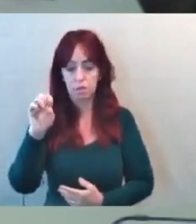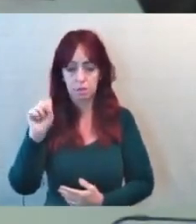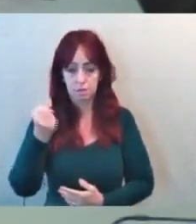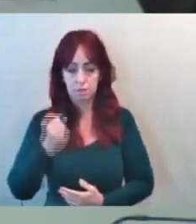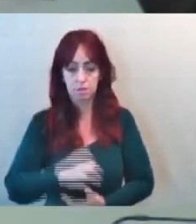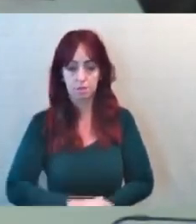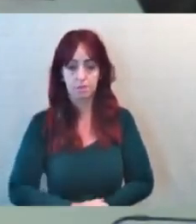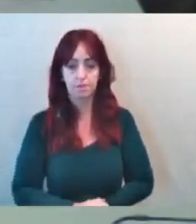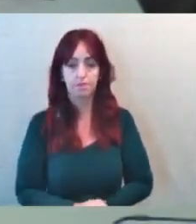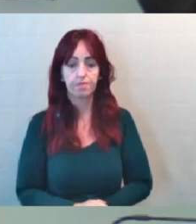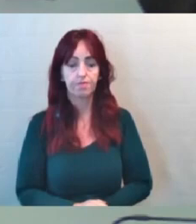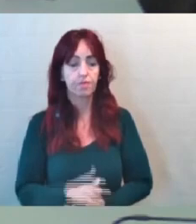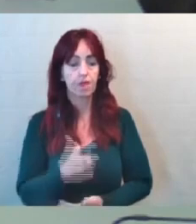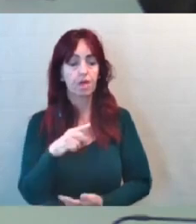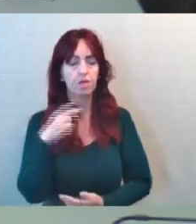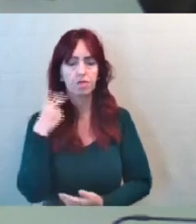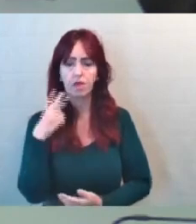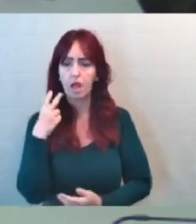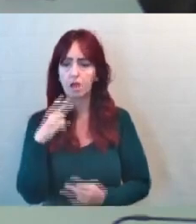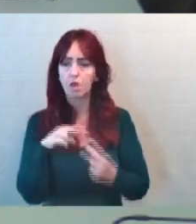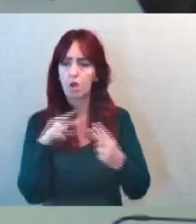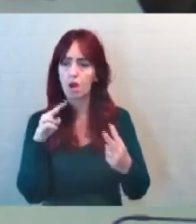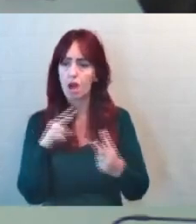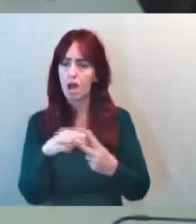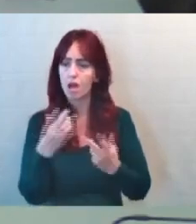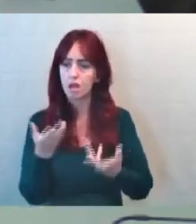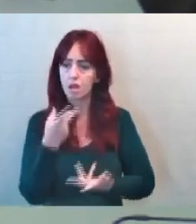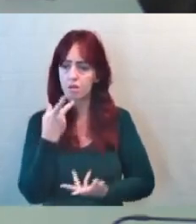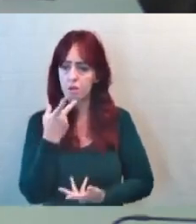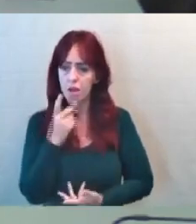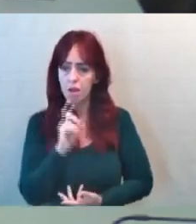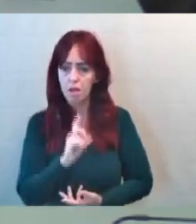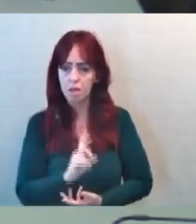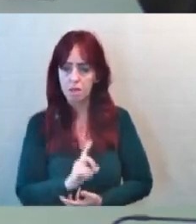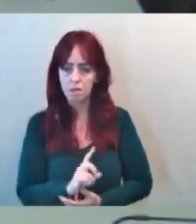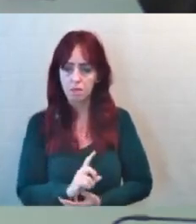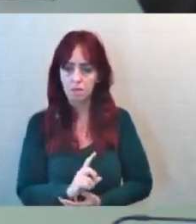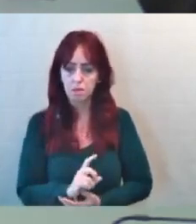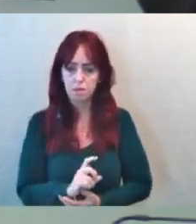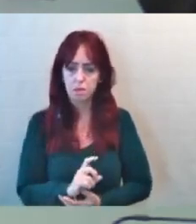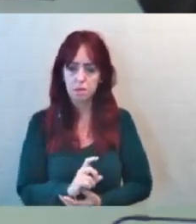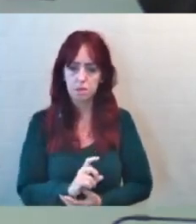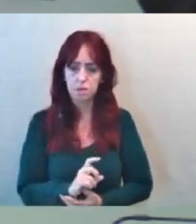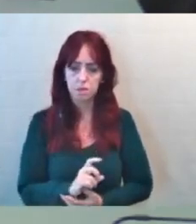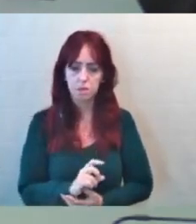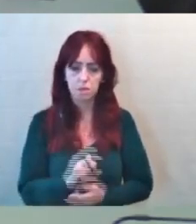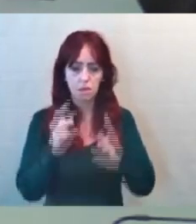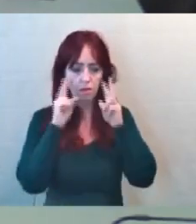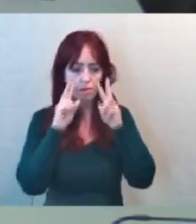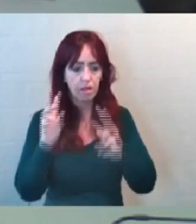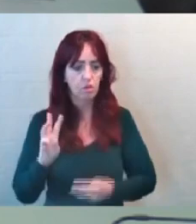Mais algum vereador aí que está online, que quer fazer uso da palavra? Eu vi que o vereador Wesley entrou.